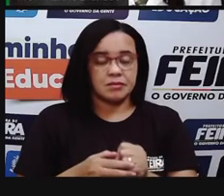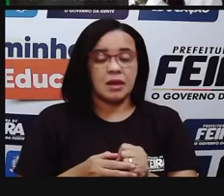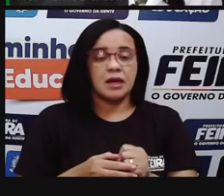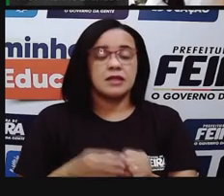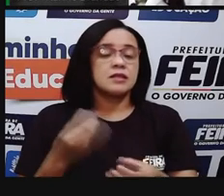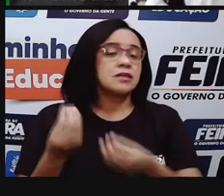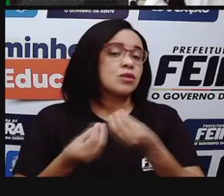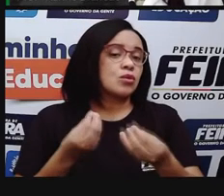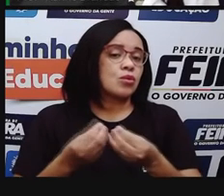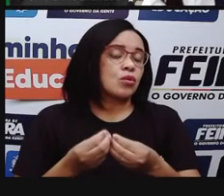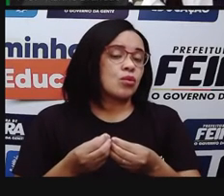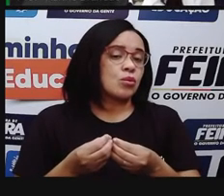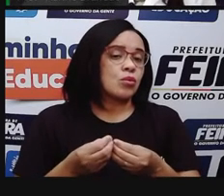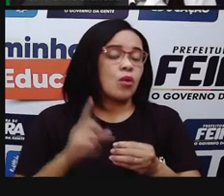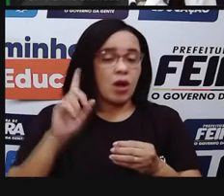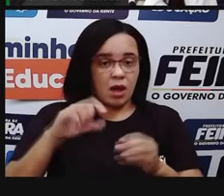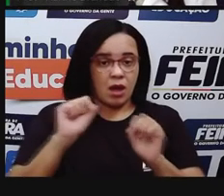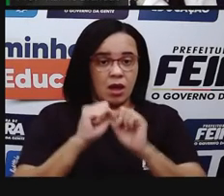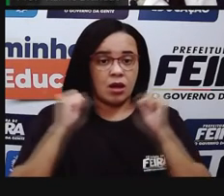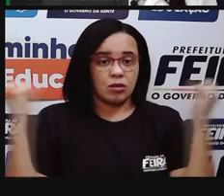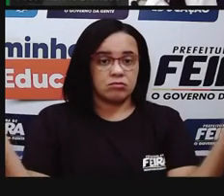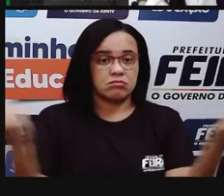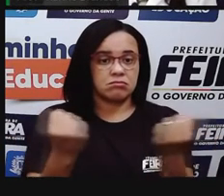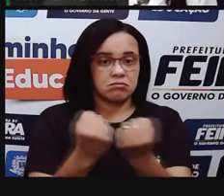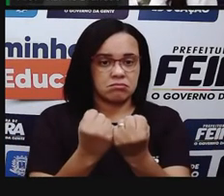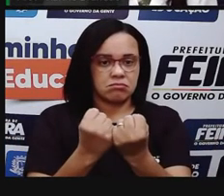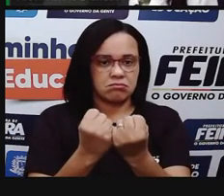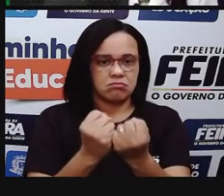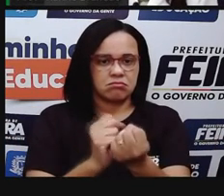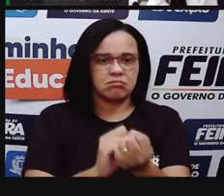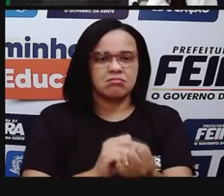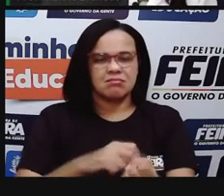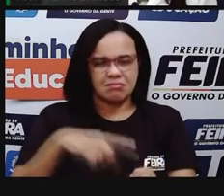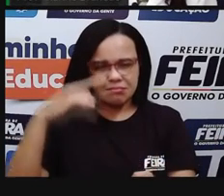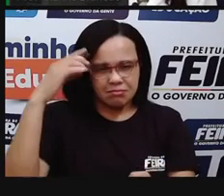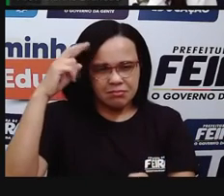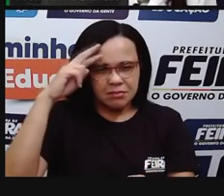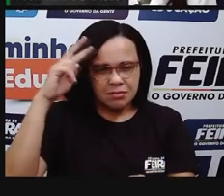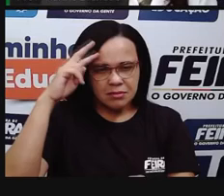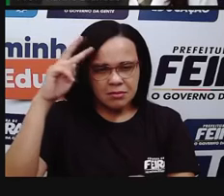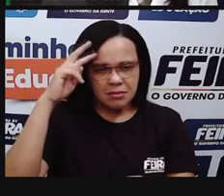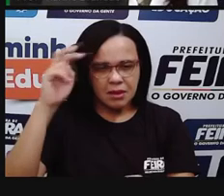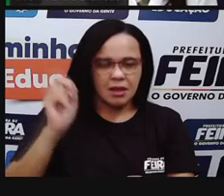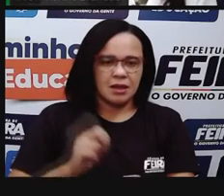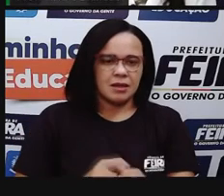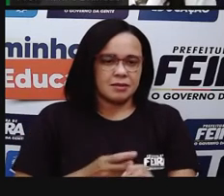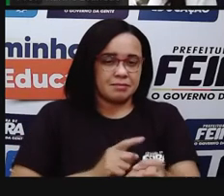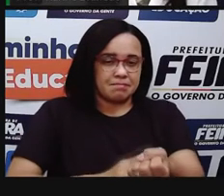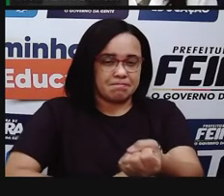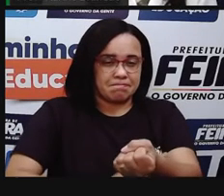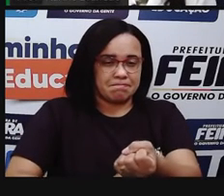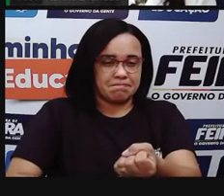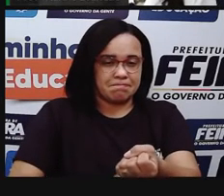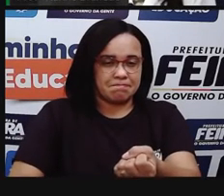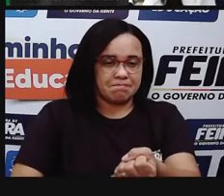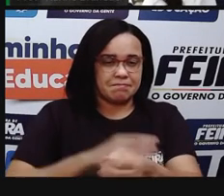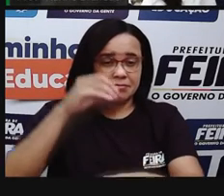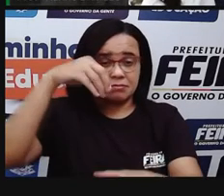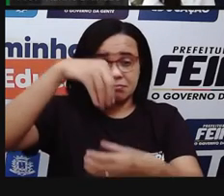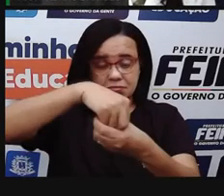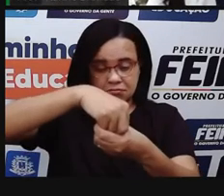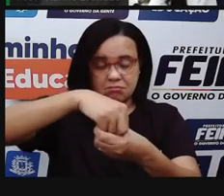nervoso, tá ok? E aí, então, todos nós, dentro desse grupo dos chordatas, dentro